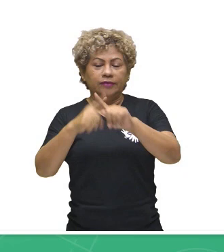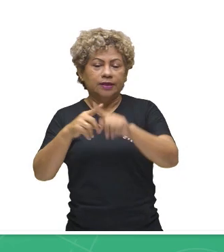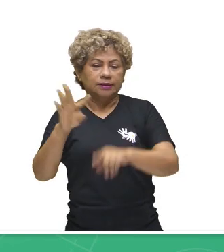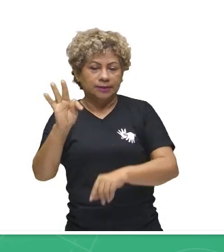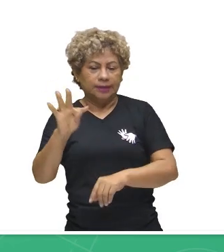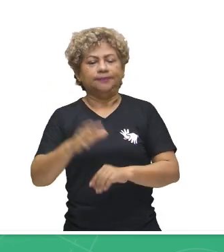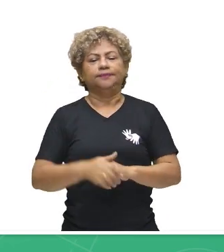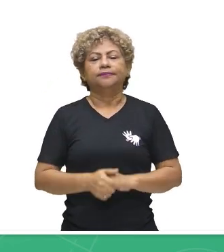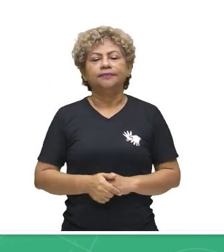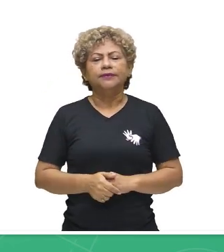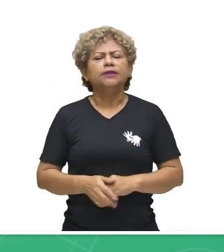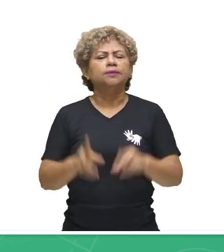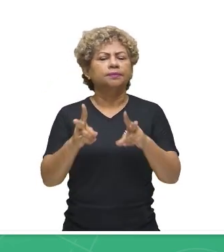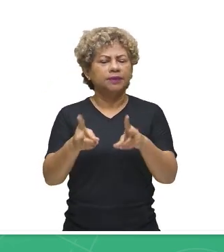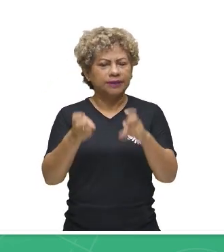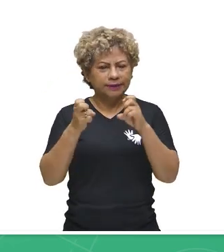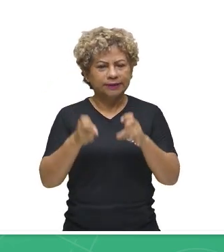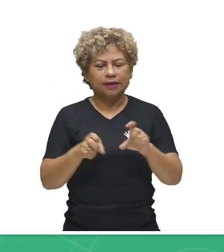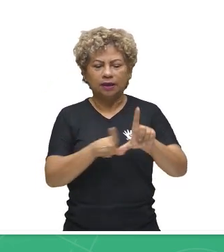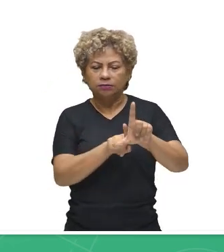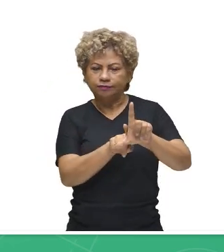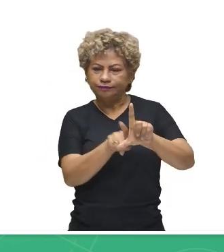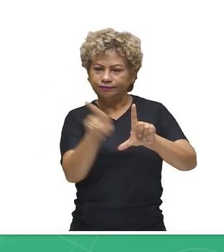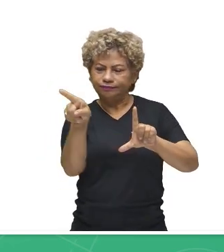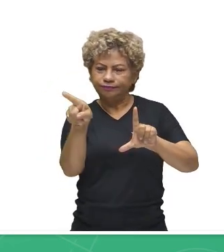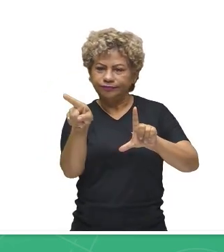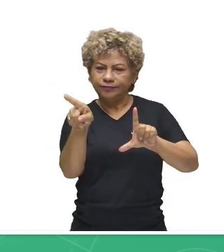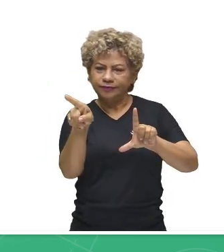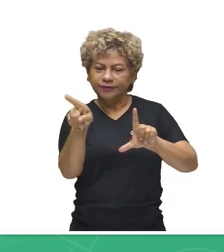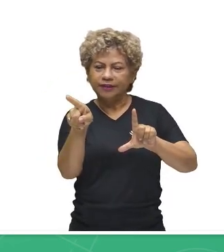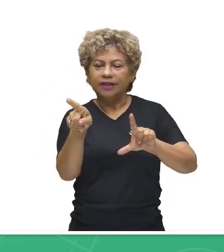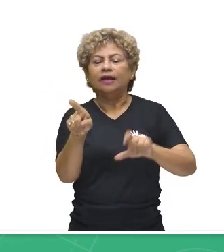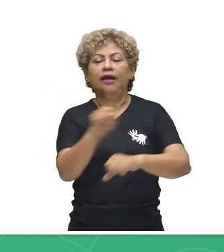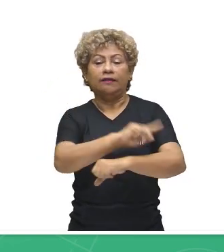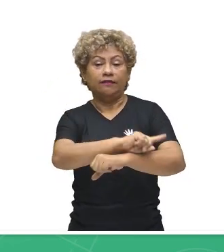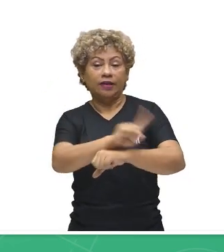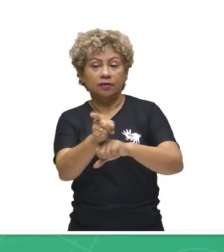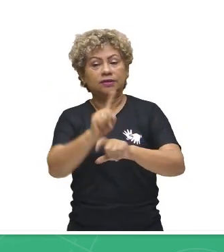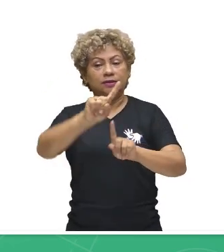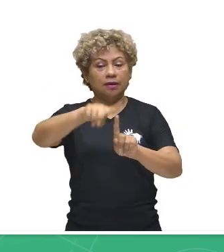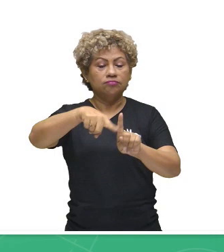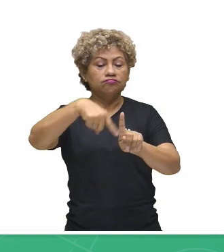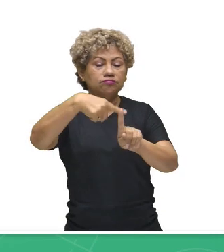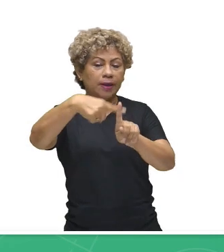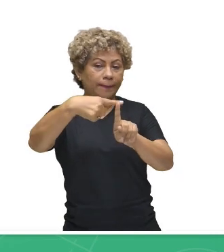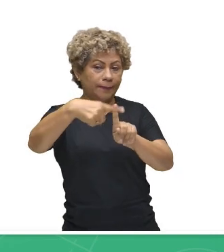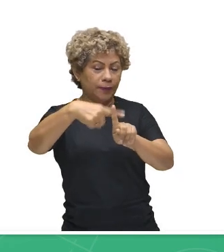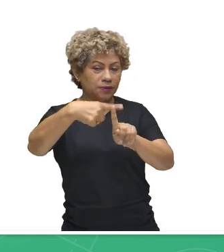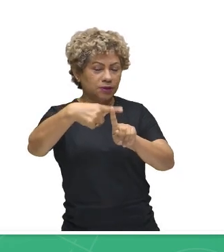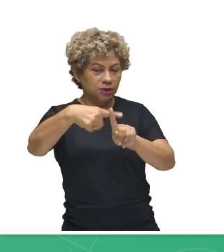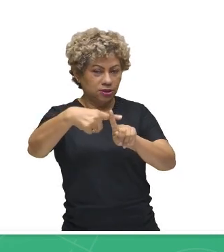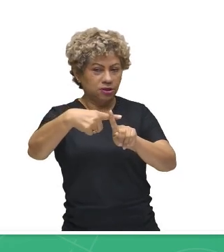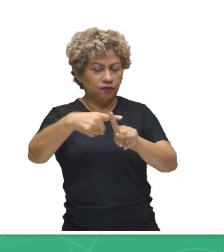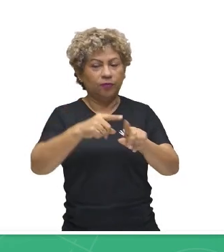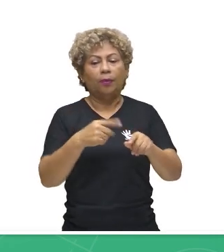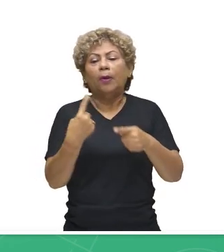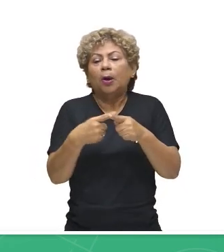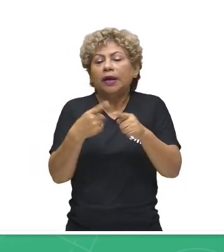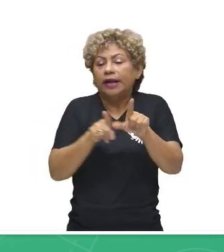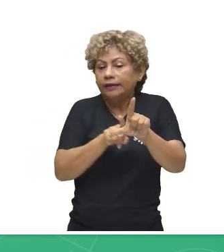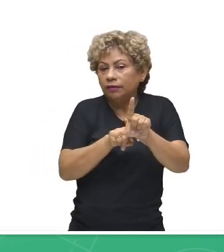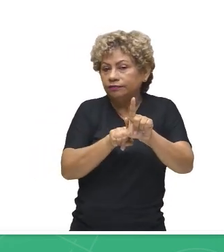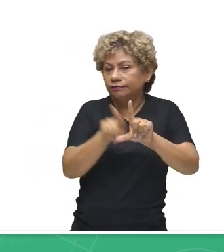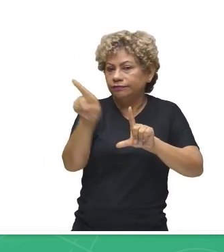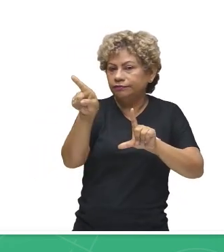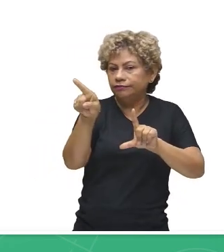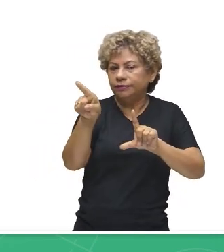função crescente, significa que a velocidade é positiva, o movimento é progressivo.